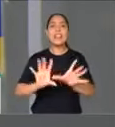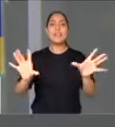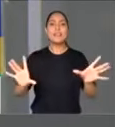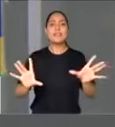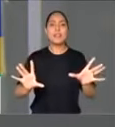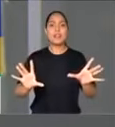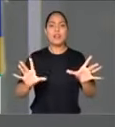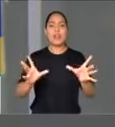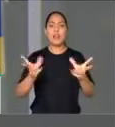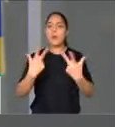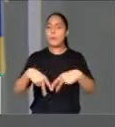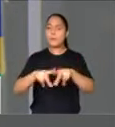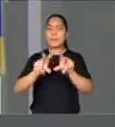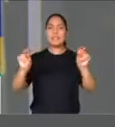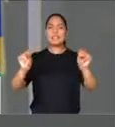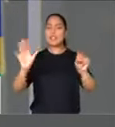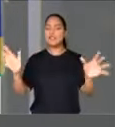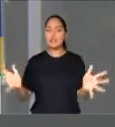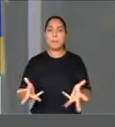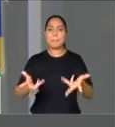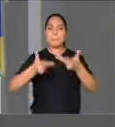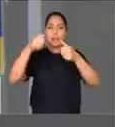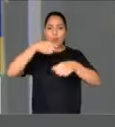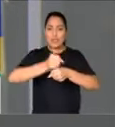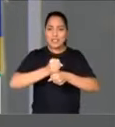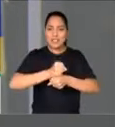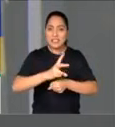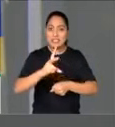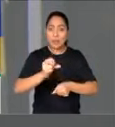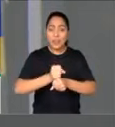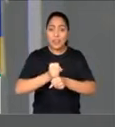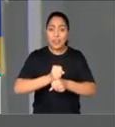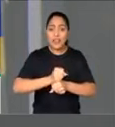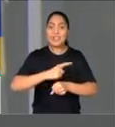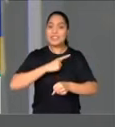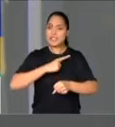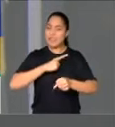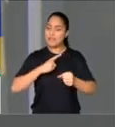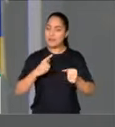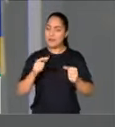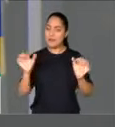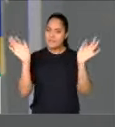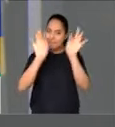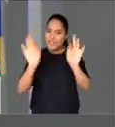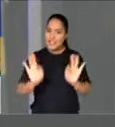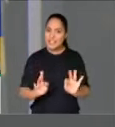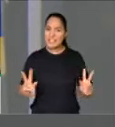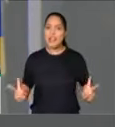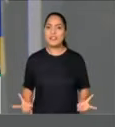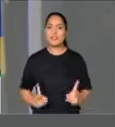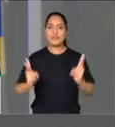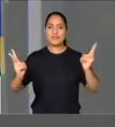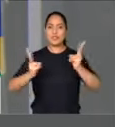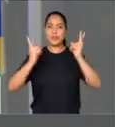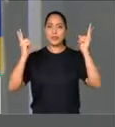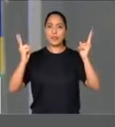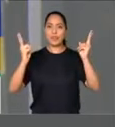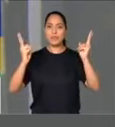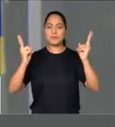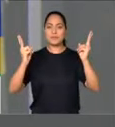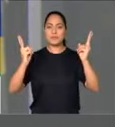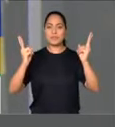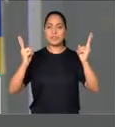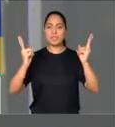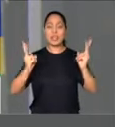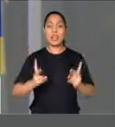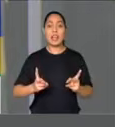este ano, nos 50 anos de luta, o STF nos brindou novamente com essa grande vitória. Reconheceu a omissão